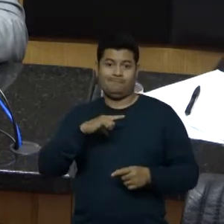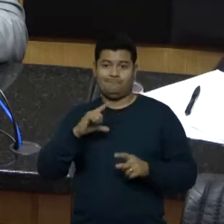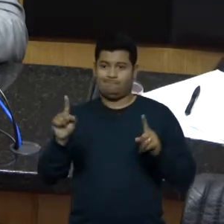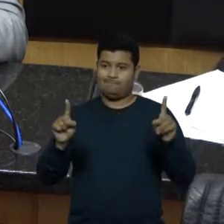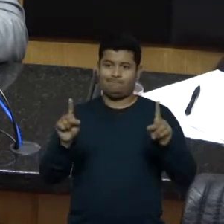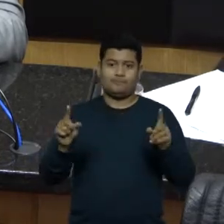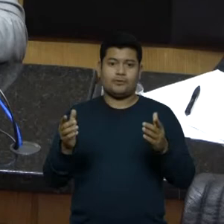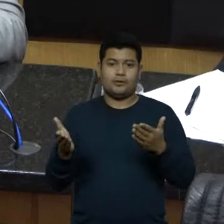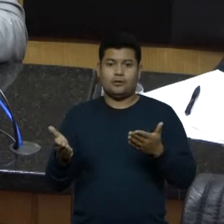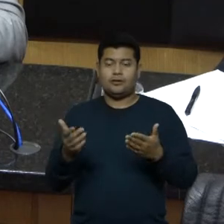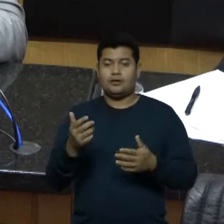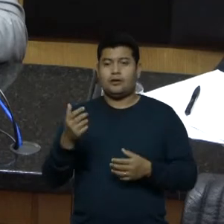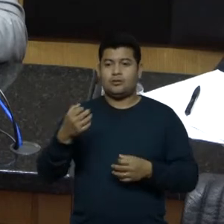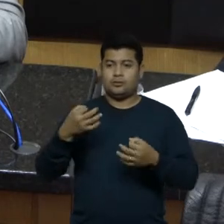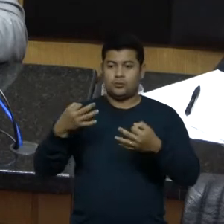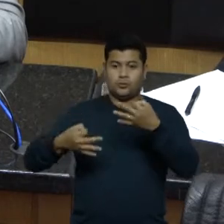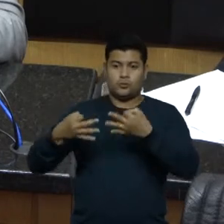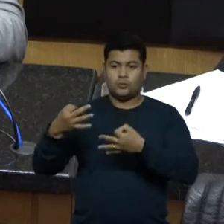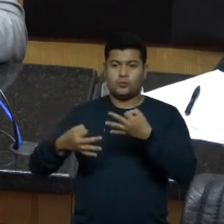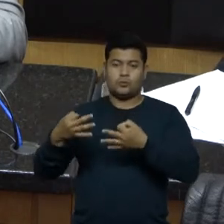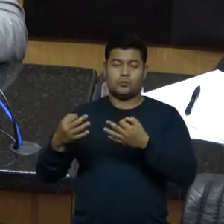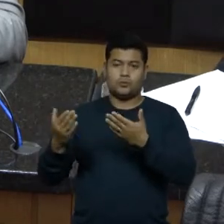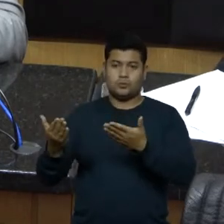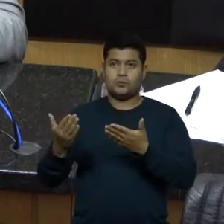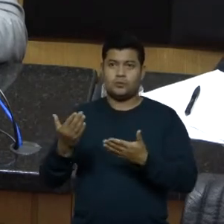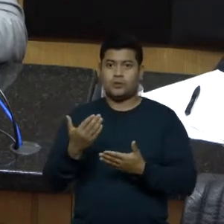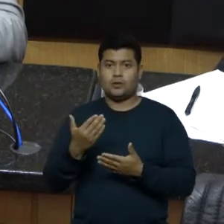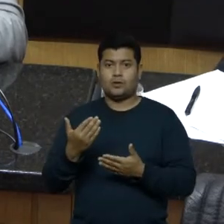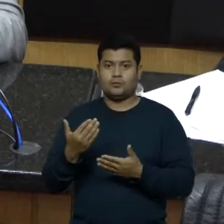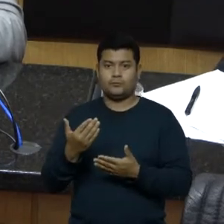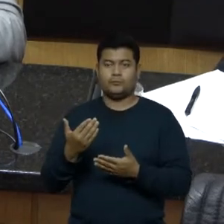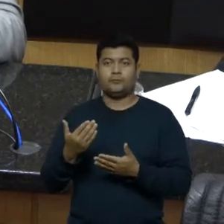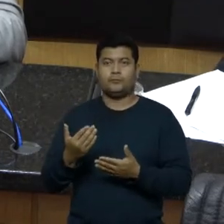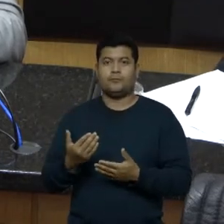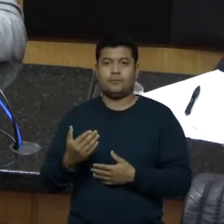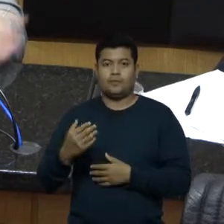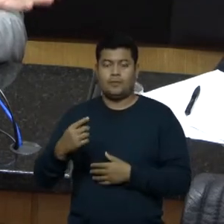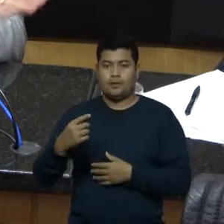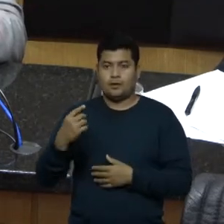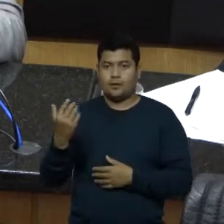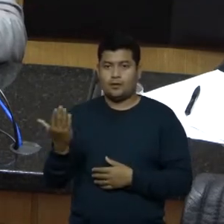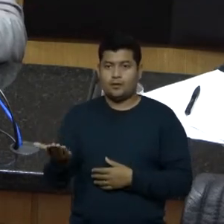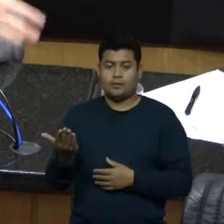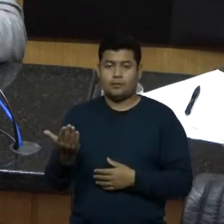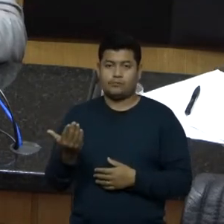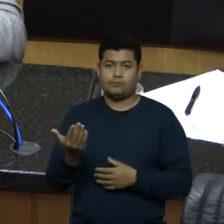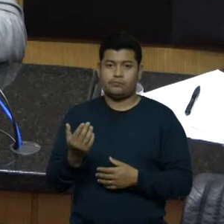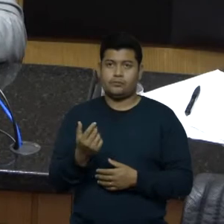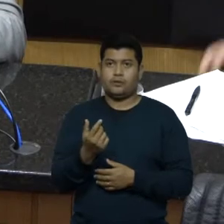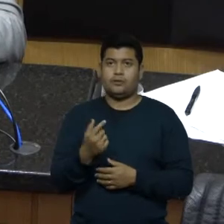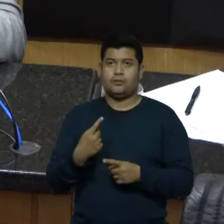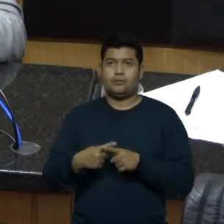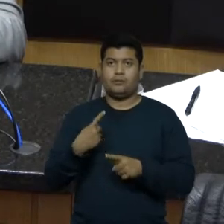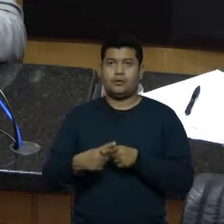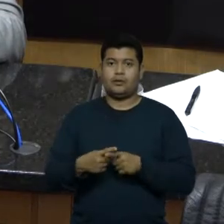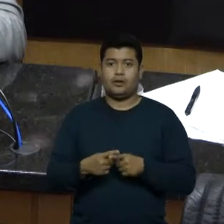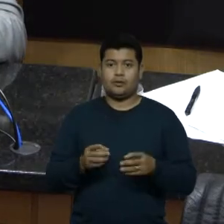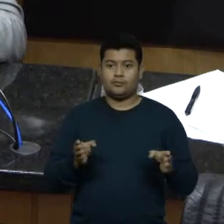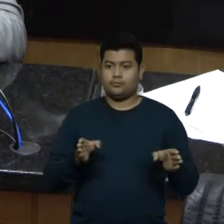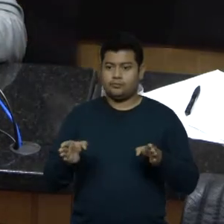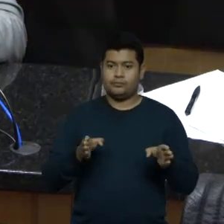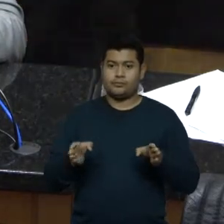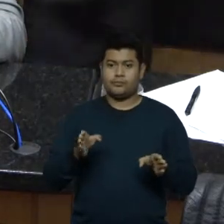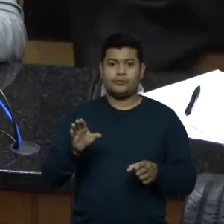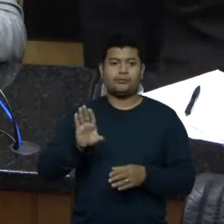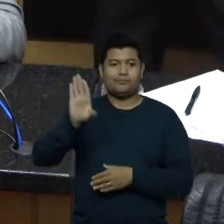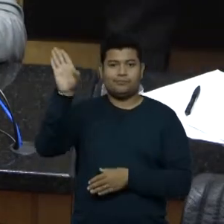o jurídico do governo entende que aquele crédito presumido não poderia dar agora por ser um ano eleitoral e que